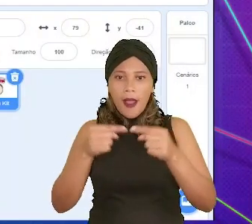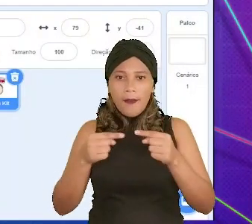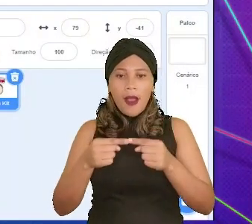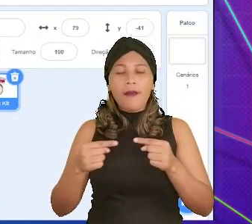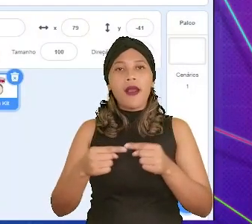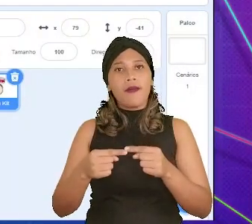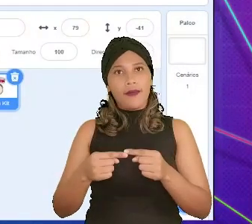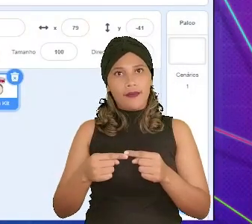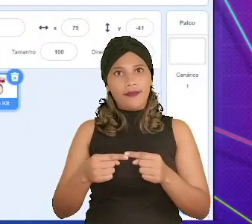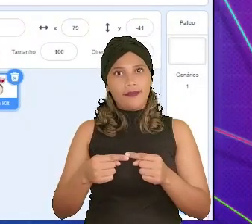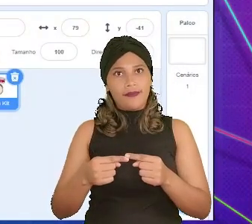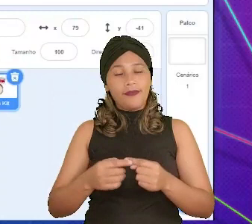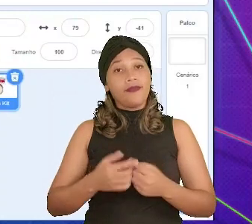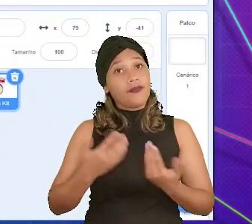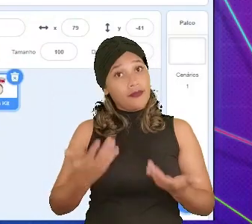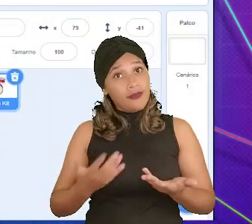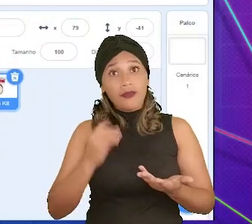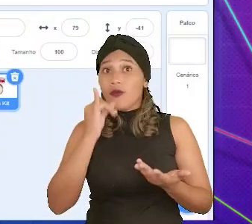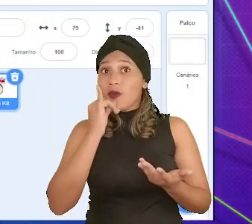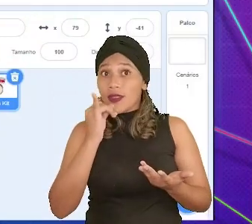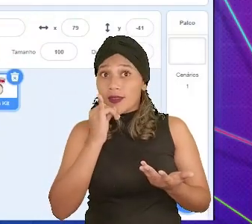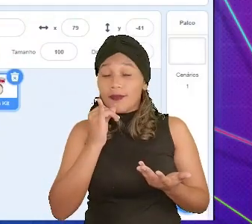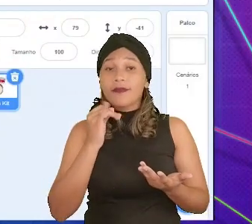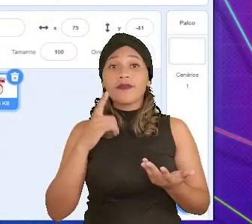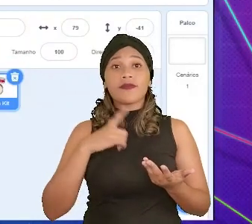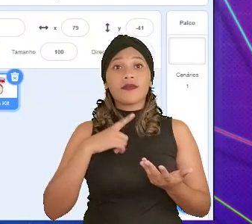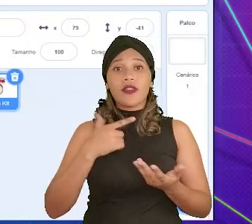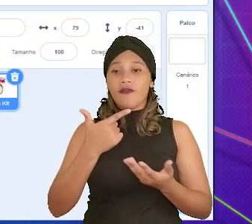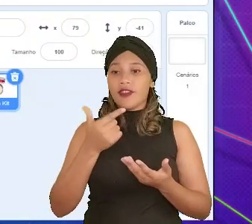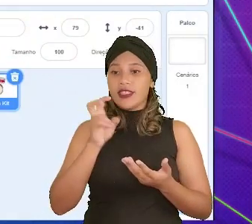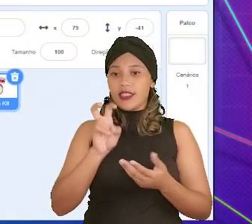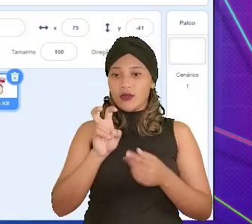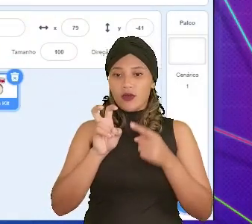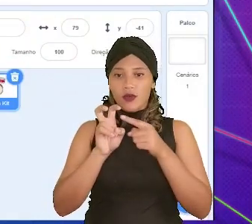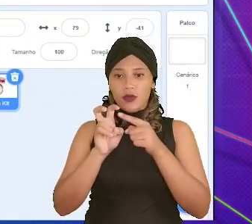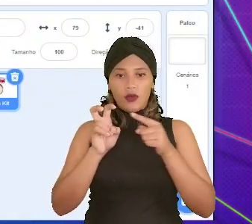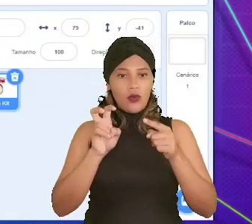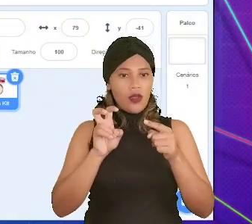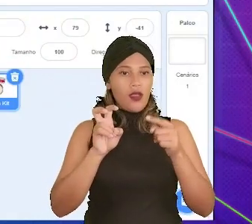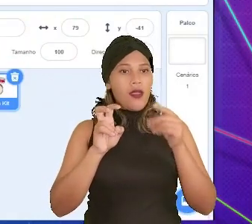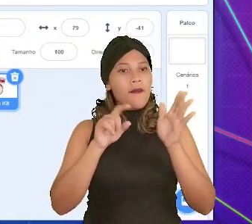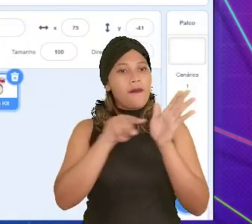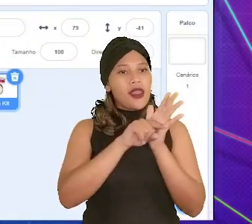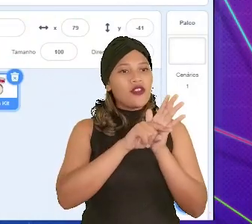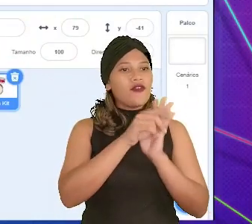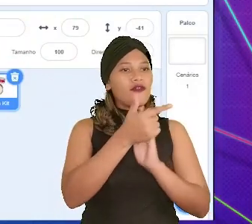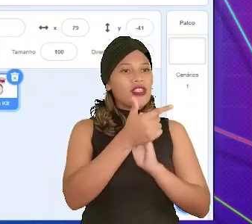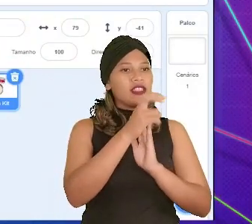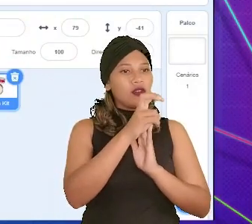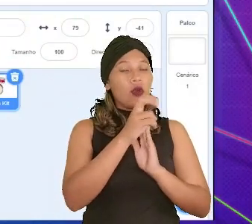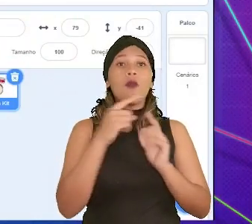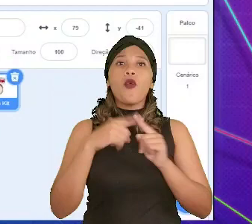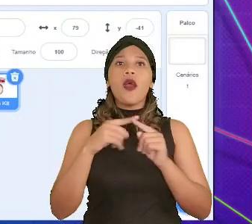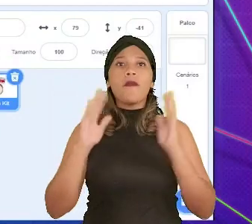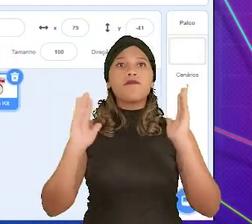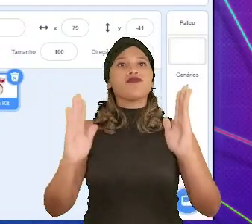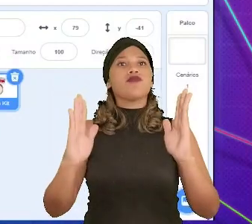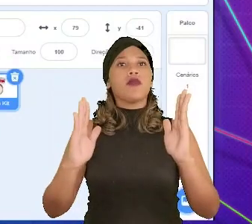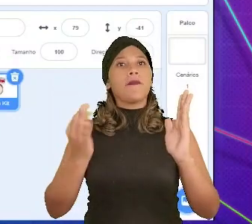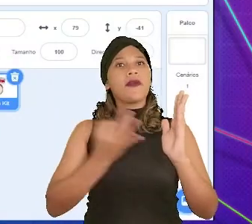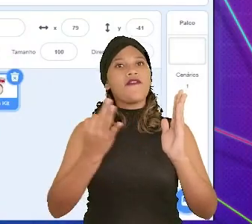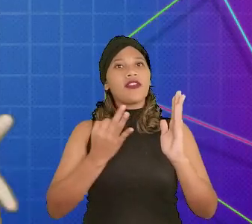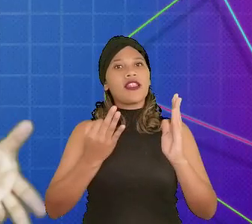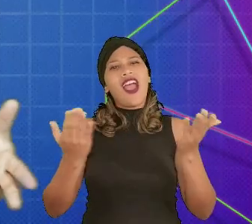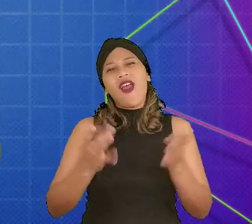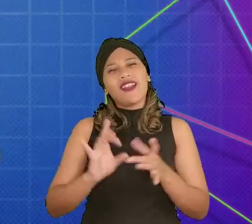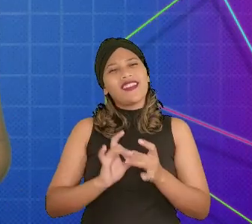negativo ao usado anteriormente. No caso do exemplo, 25 na primeira barrinha e menos 25 na segunda.